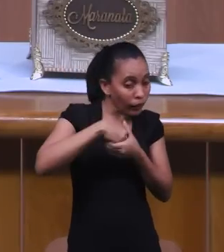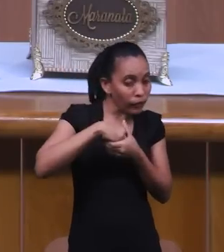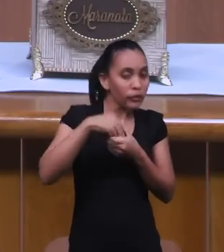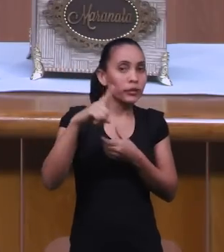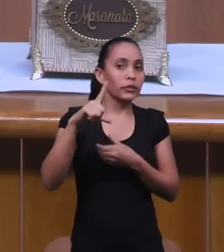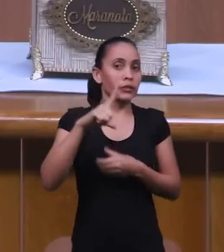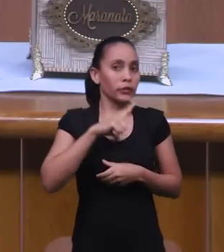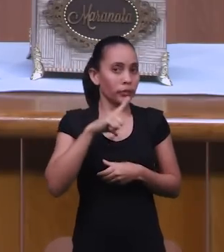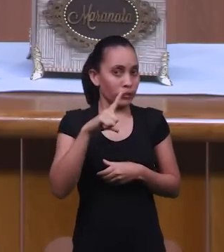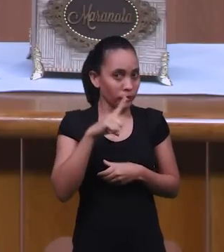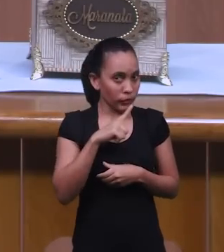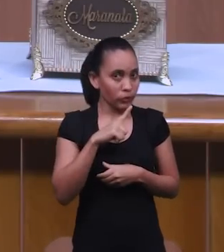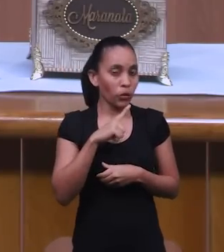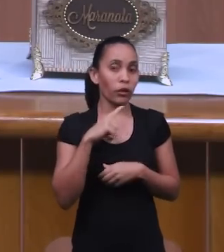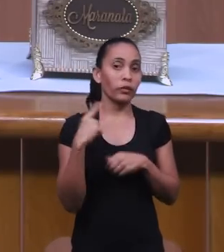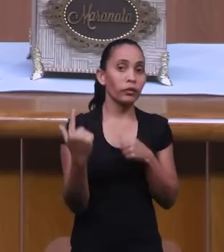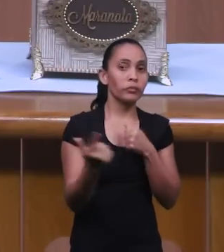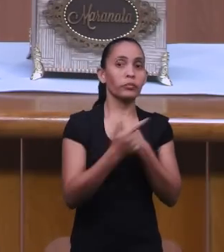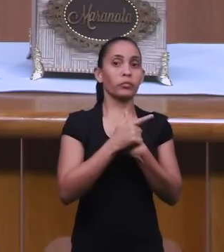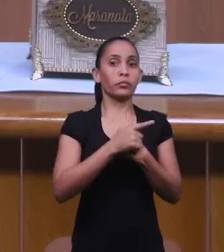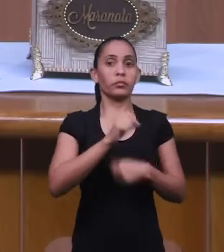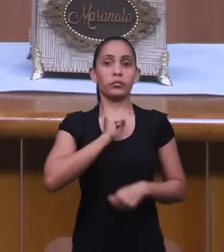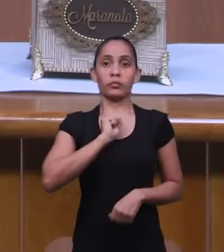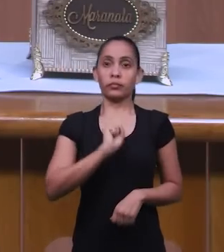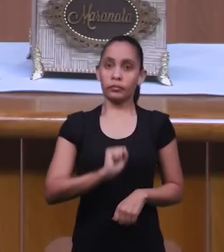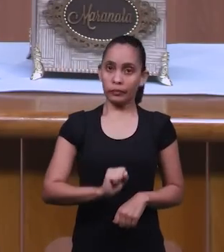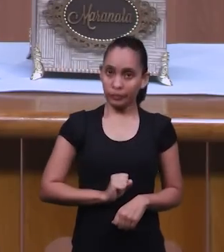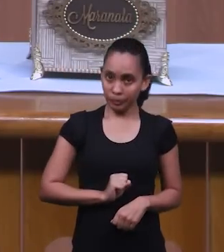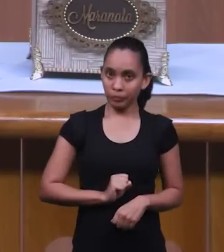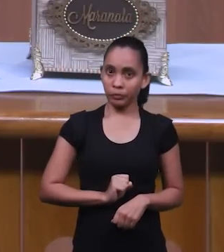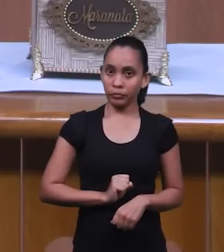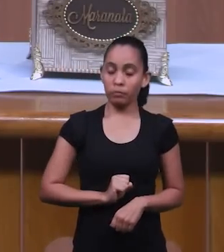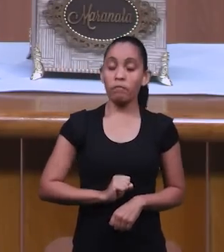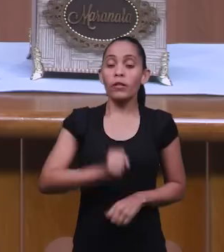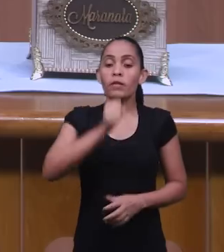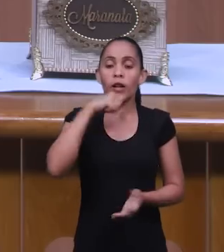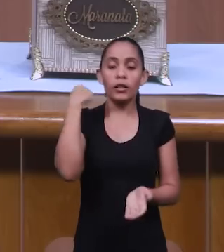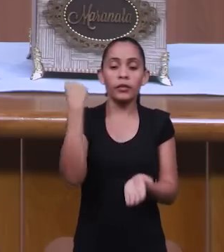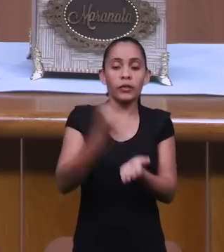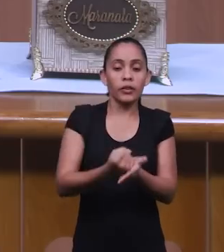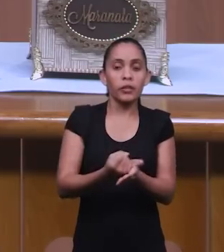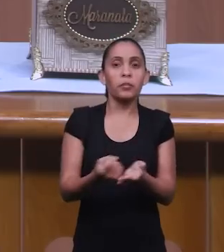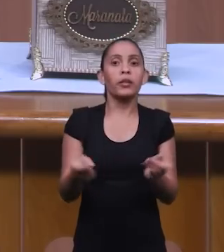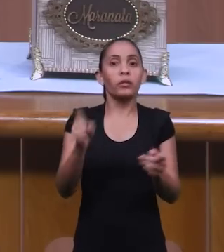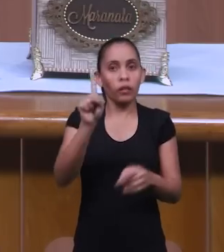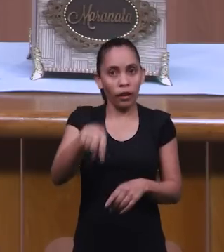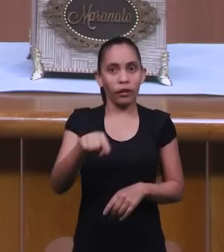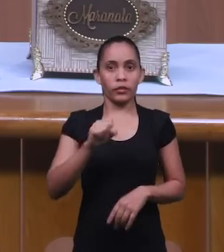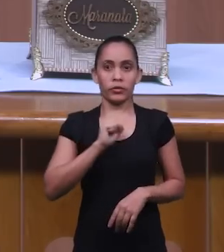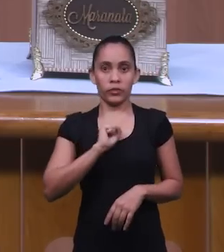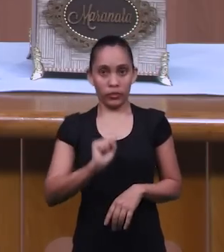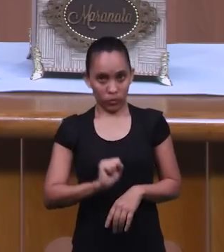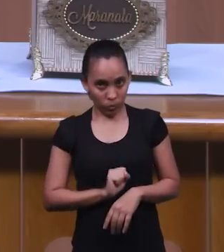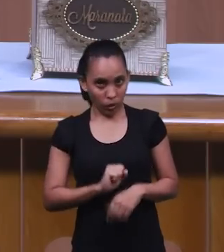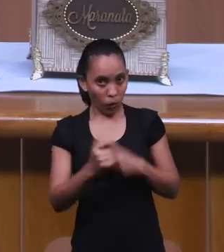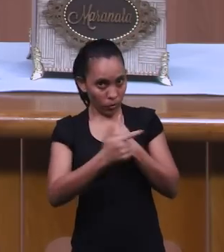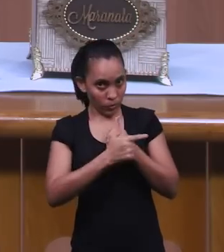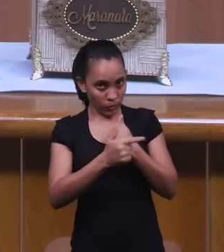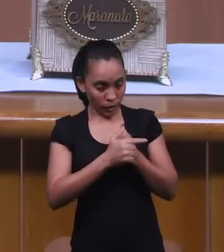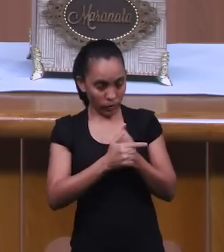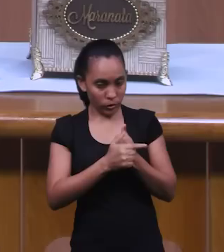das ministrações sacerdotais. No Velho Testamento era a ministração sacerdotal. Quem